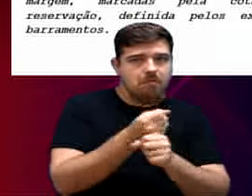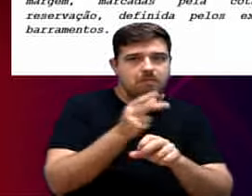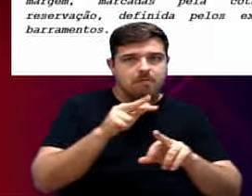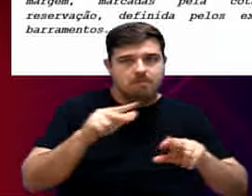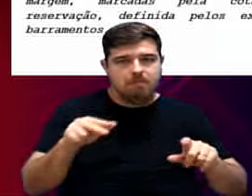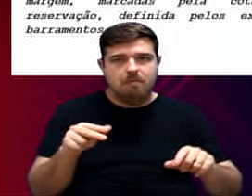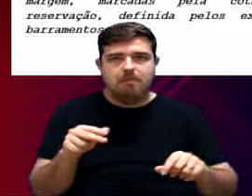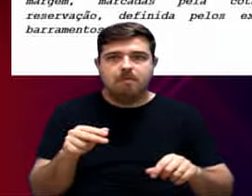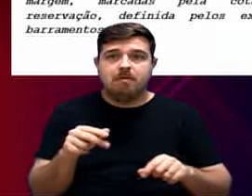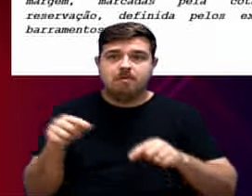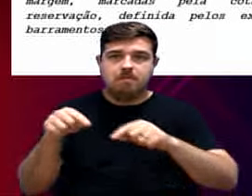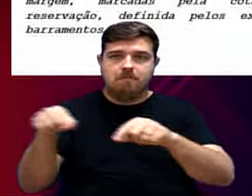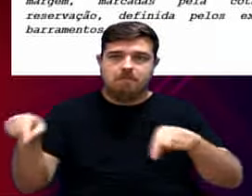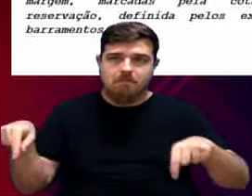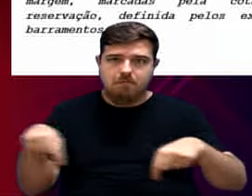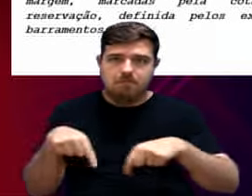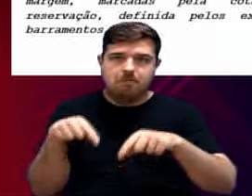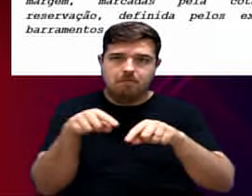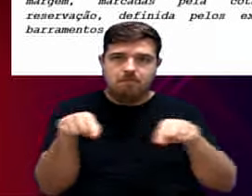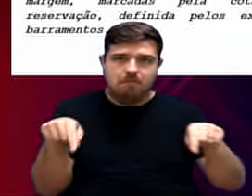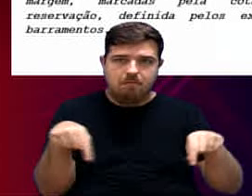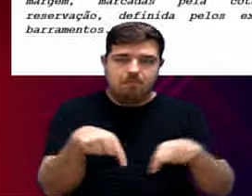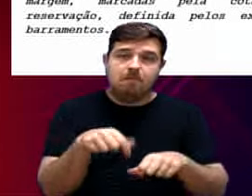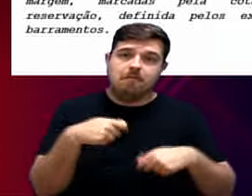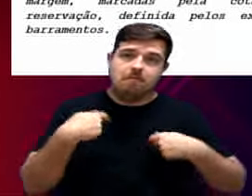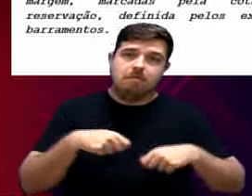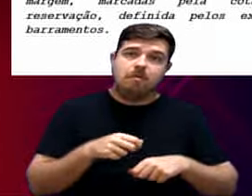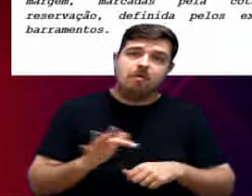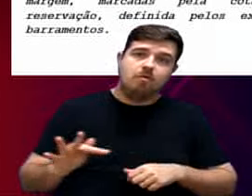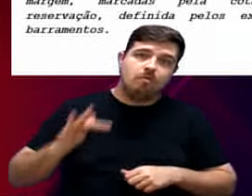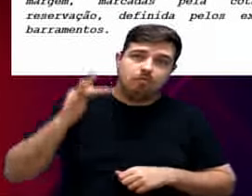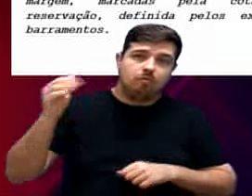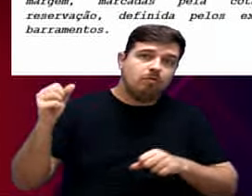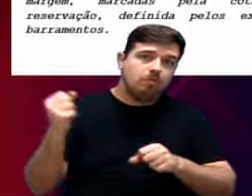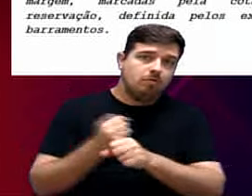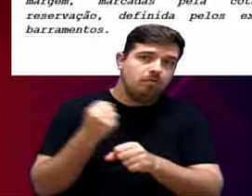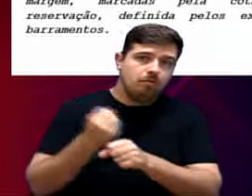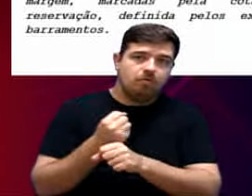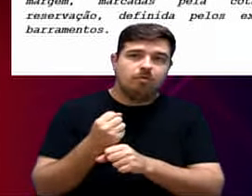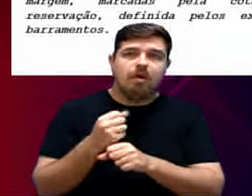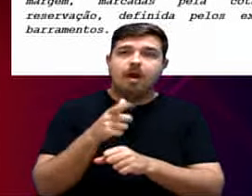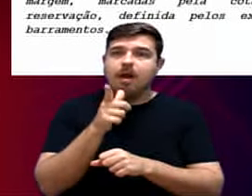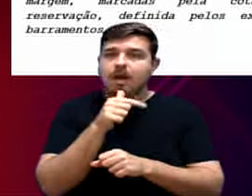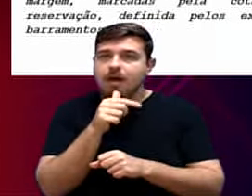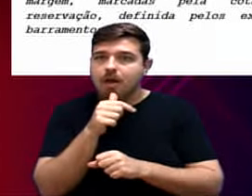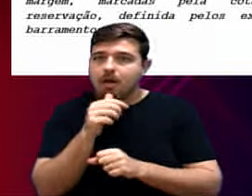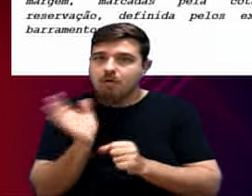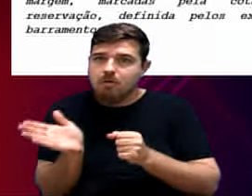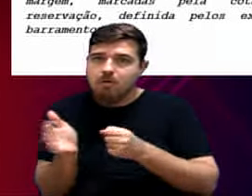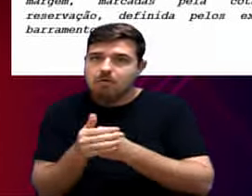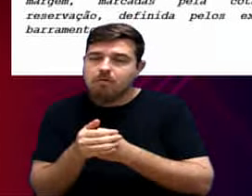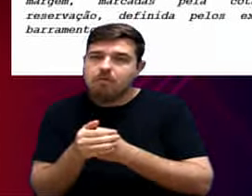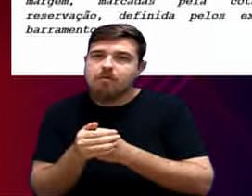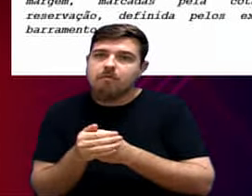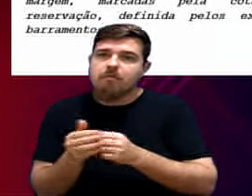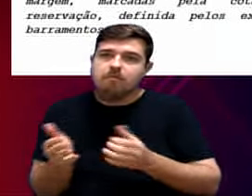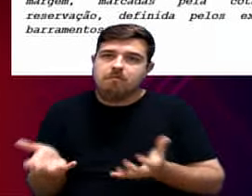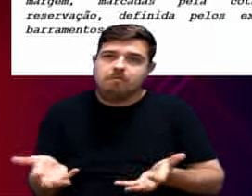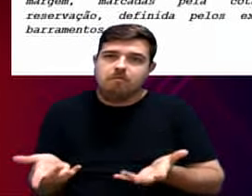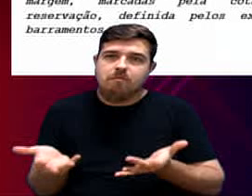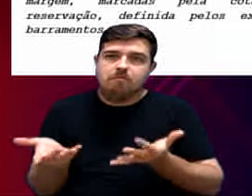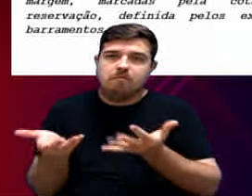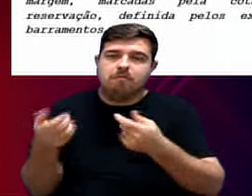a reserva para espaço reserva de espaço para futuras construções de reservatórios de contenção considerando